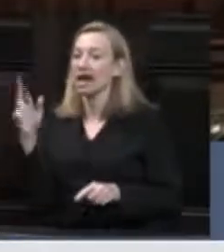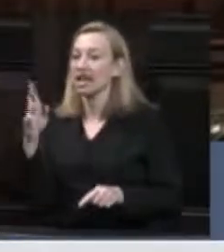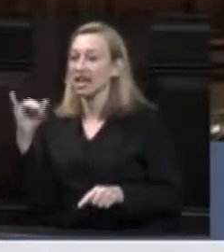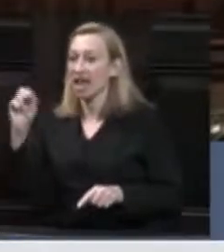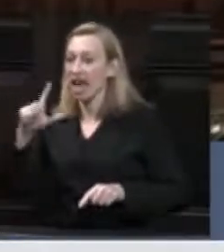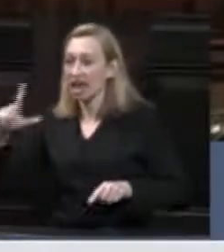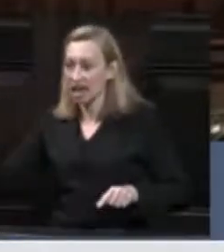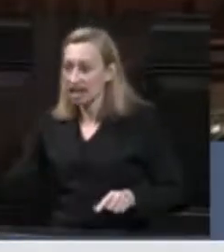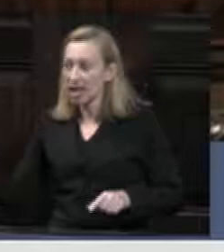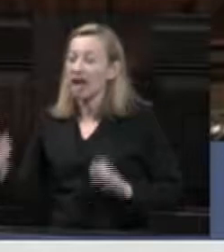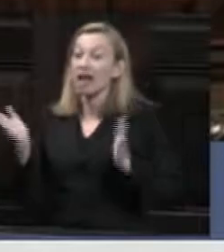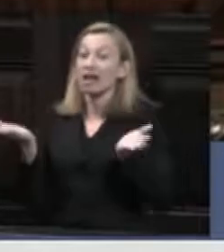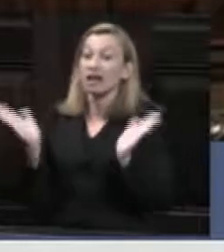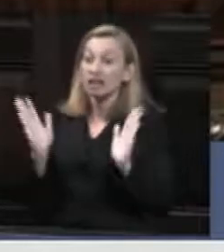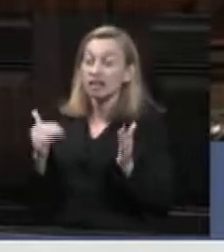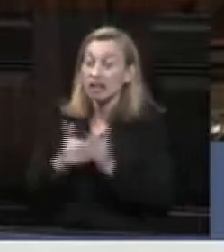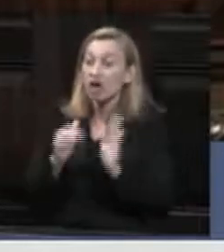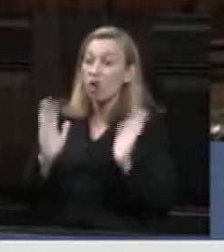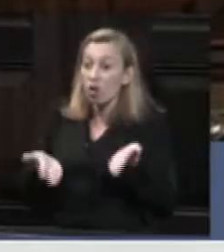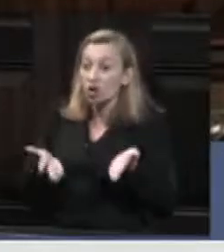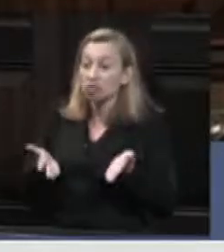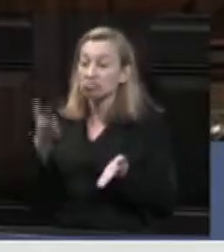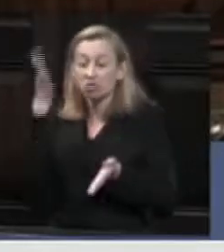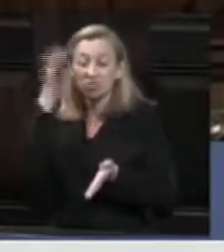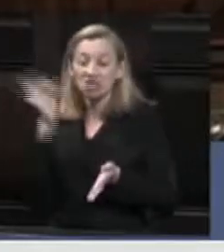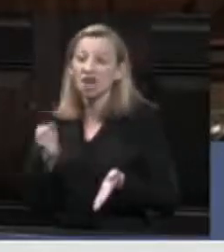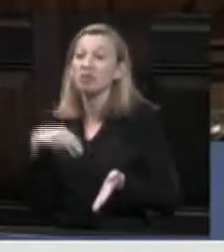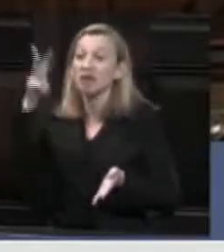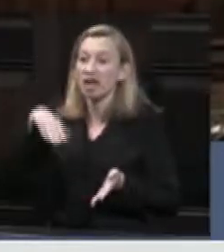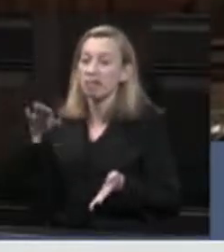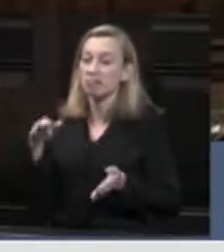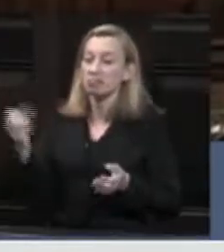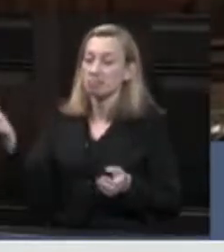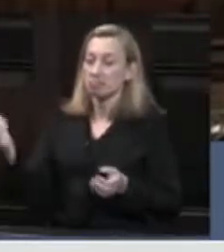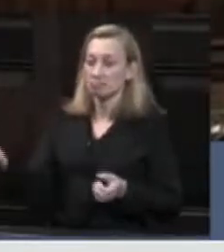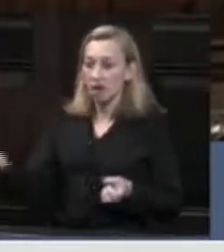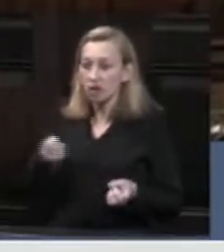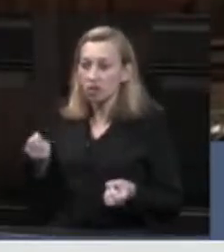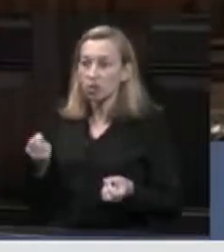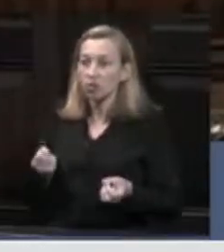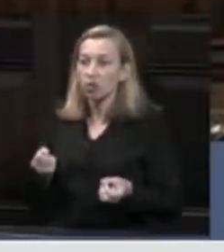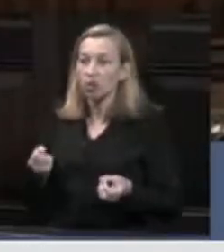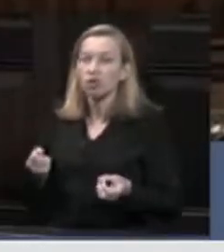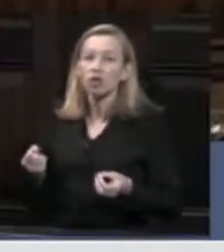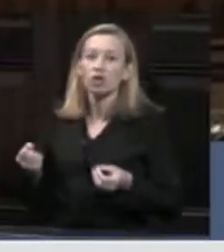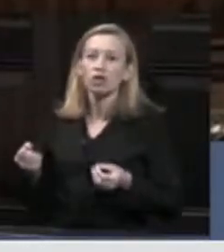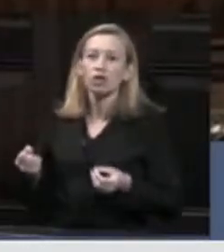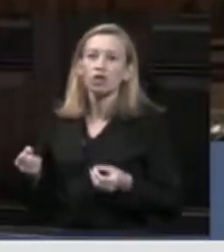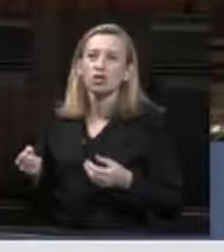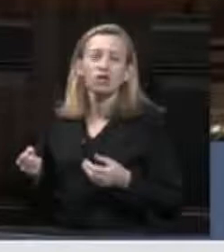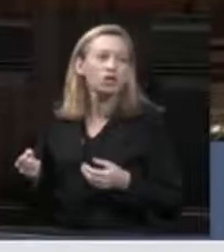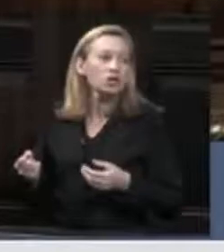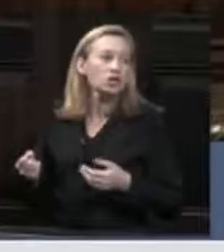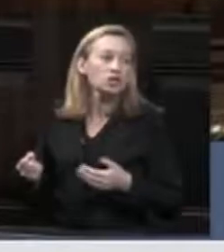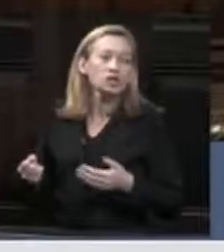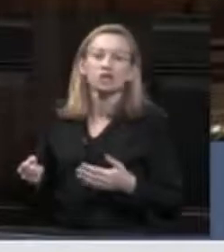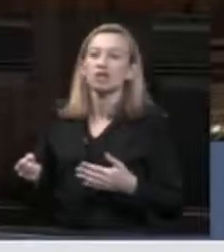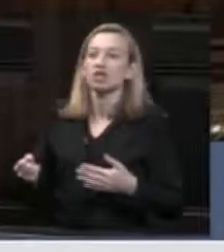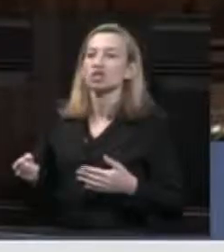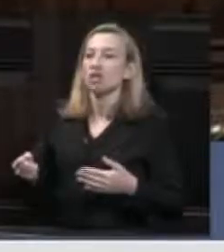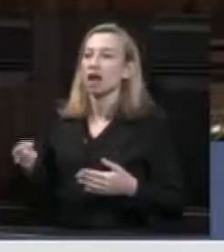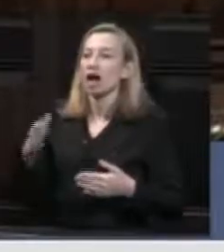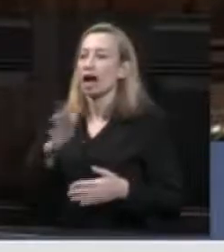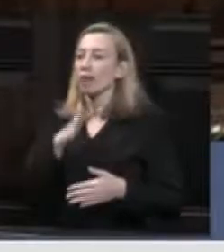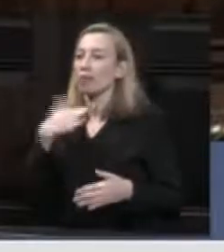seu assessor, seu motorista Anderson. Portanto, seja a execução da Marielle, seja a prisão de Lula, seja o suicídio